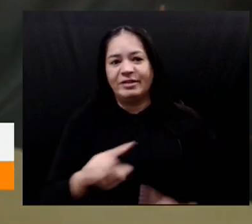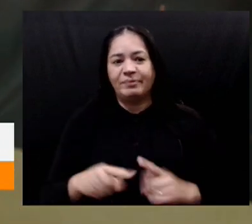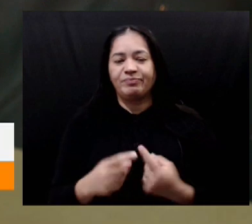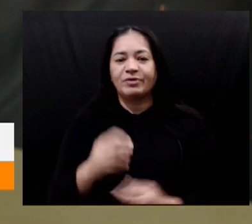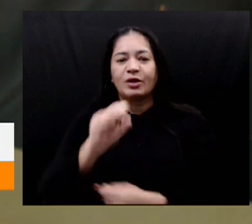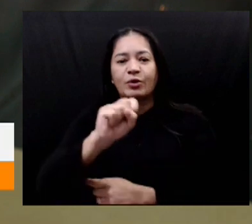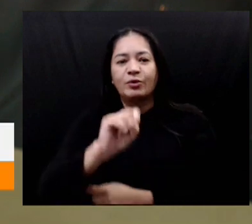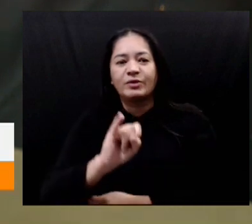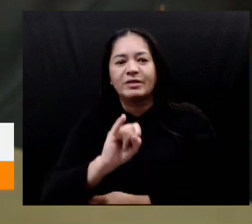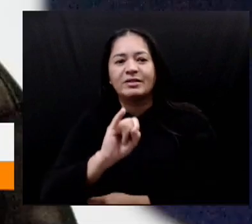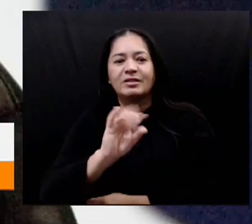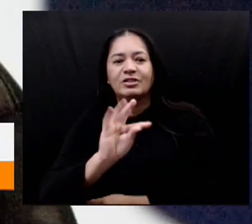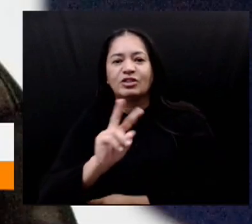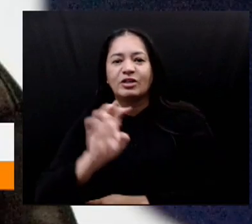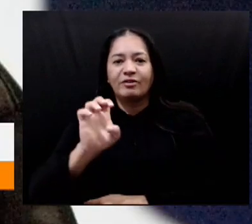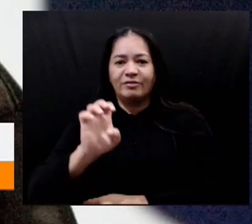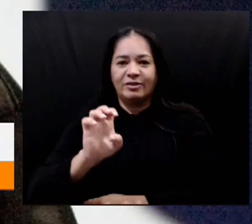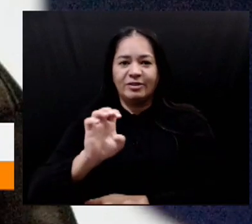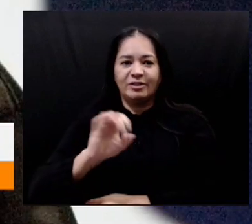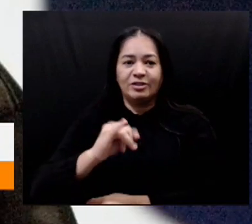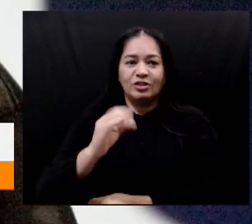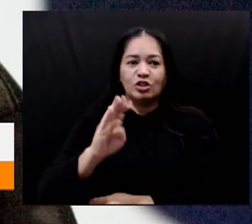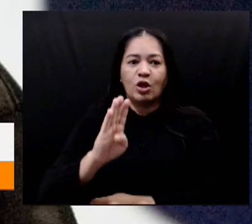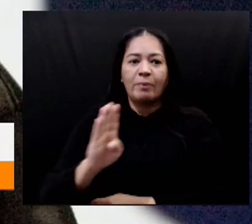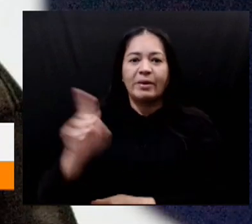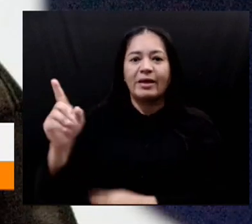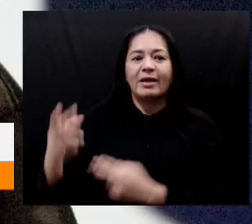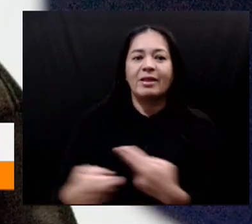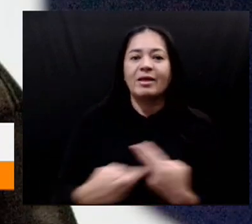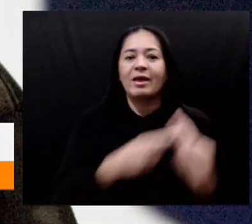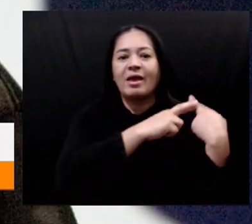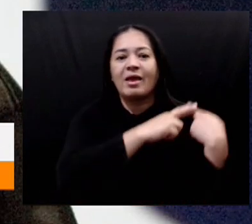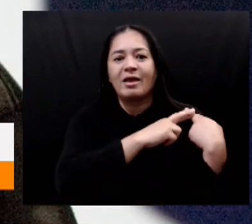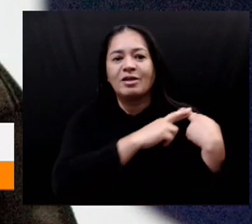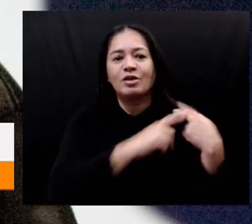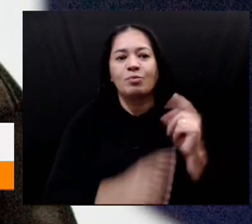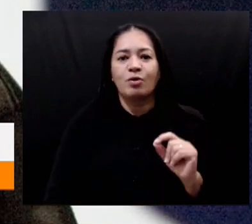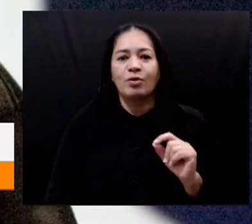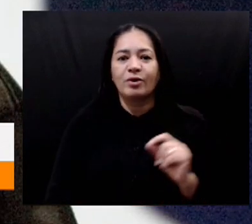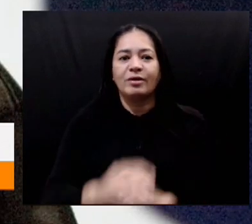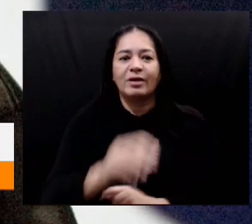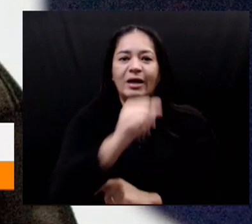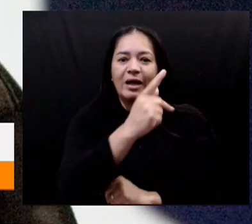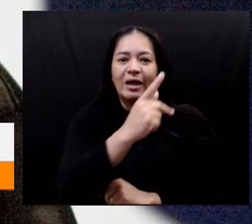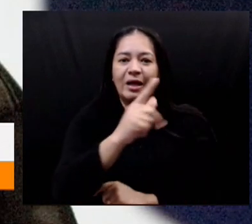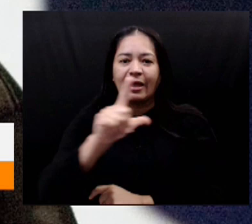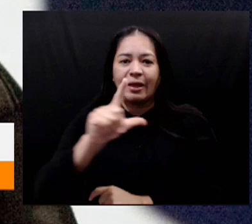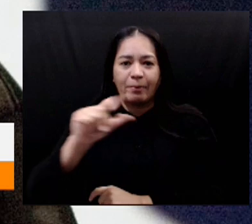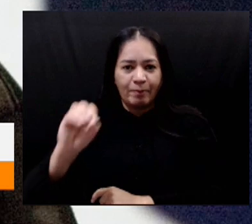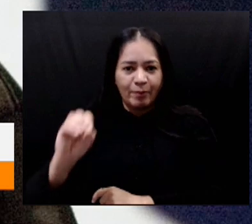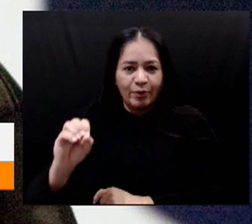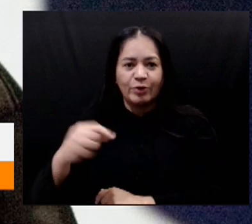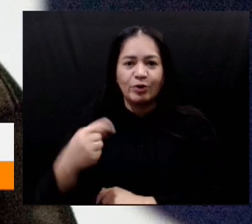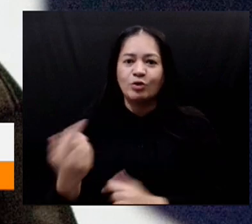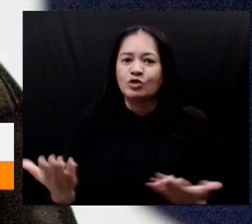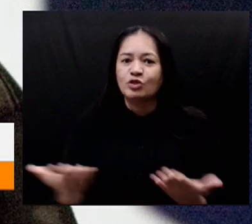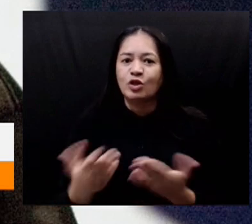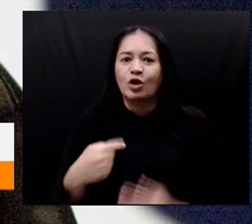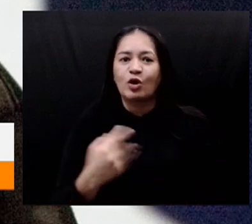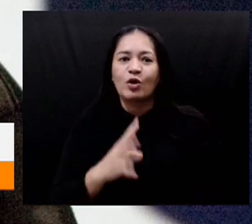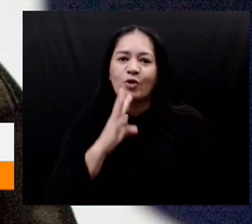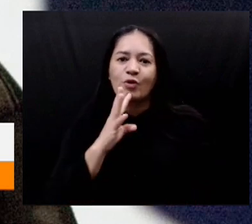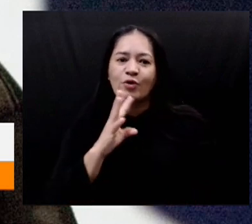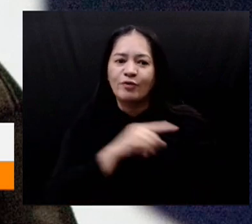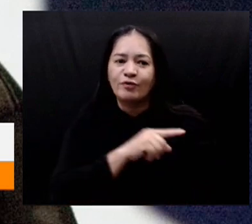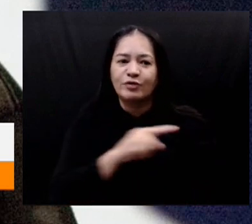foi responsável por ter tornado a Apple na companhia que hoje a gente conhece, né? Todo mundo sabe da